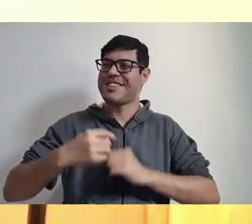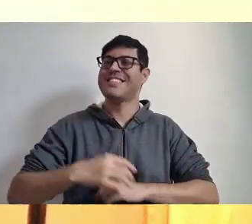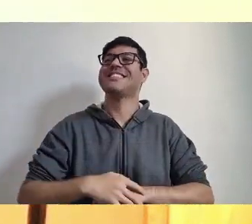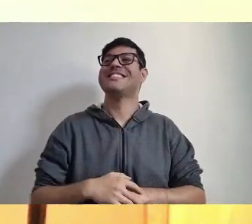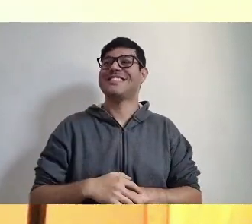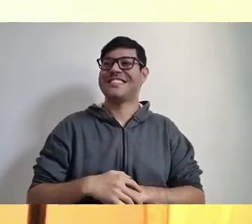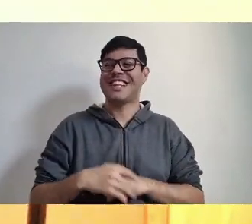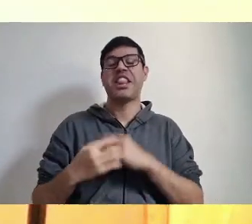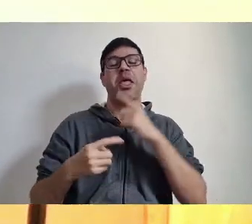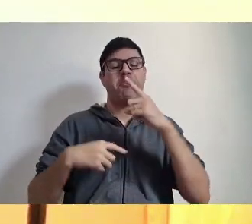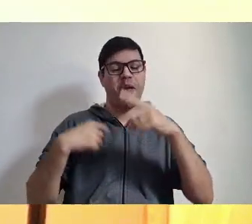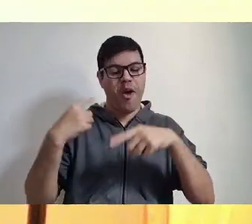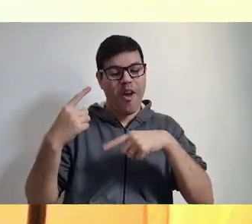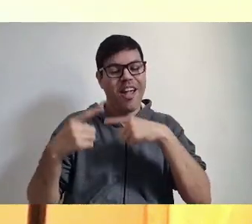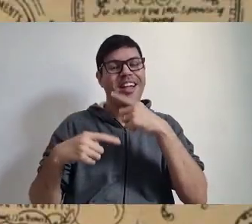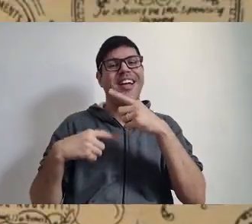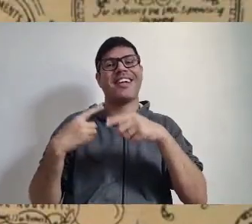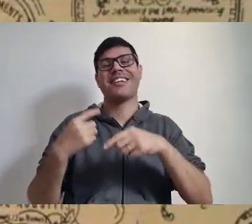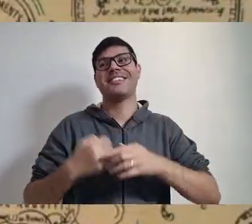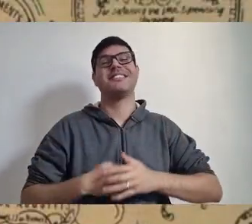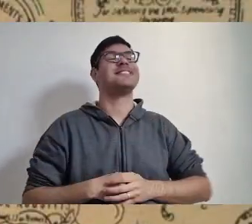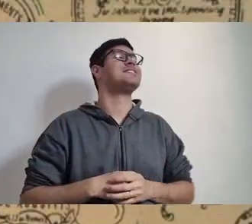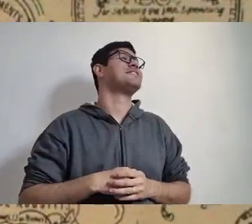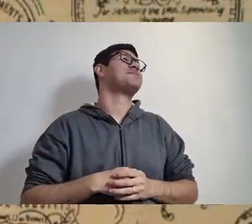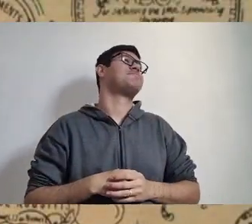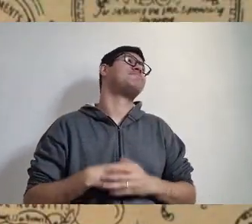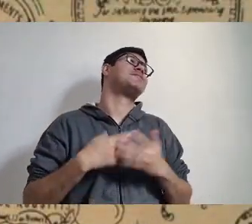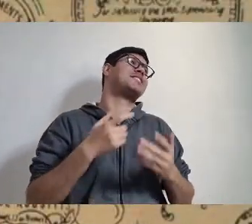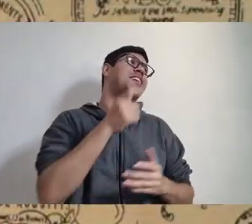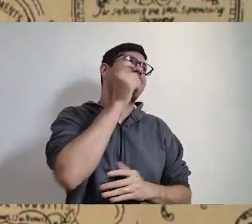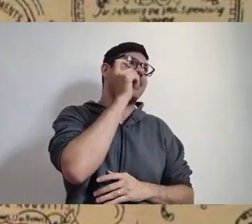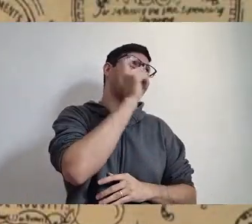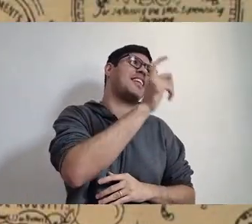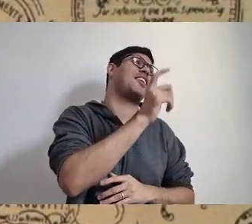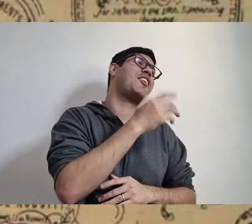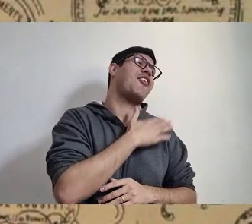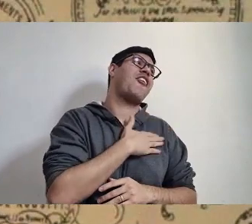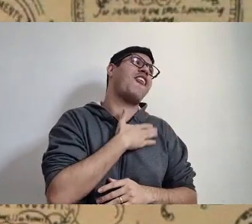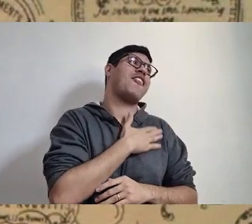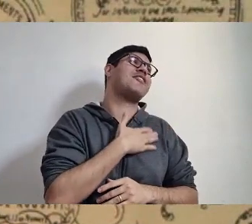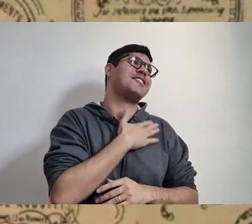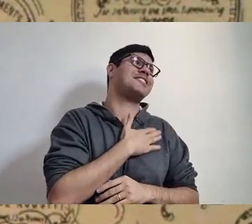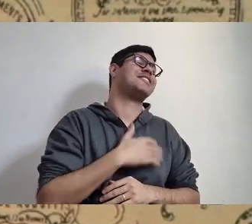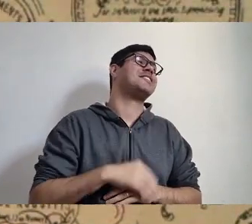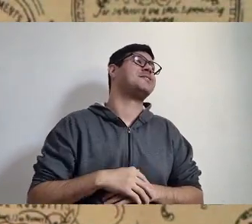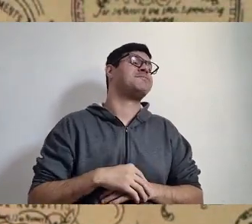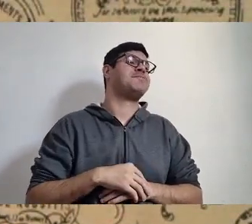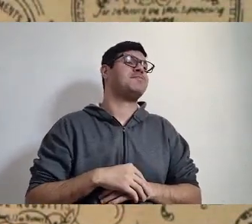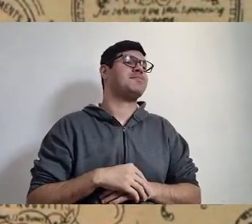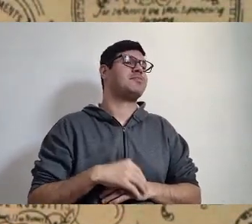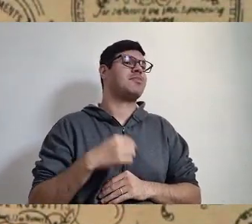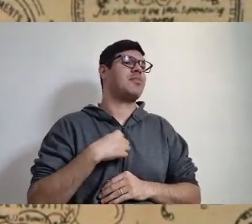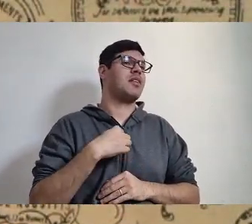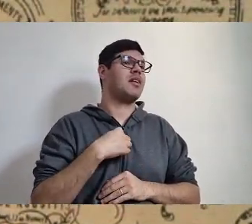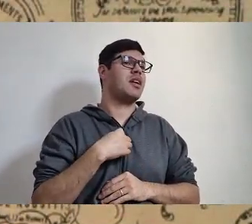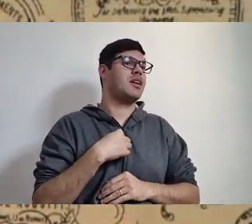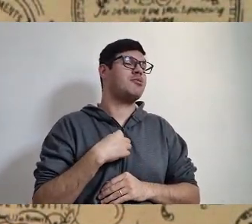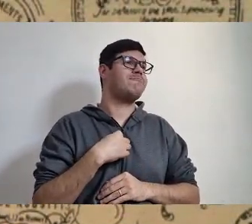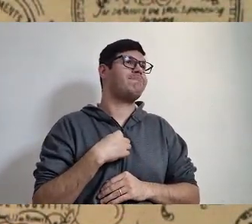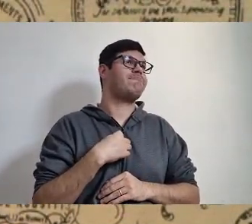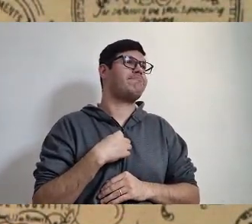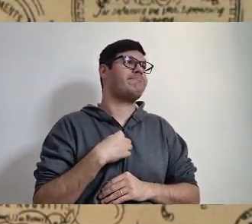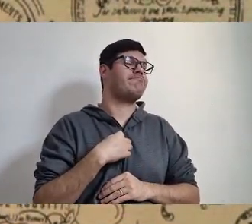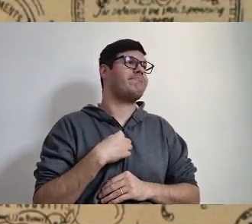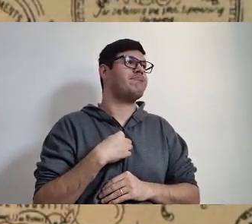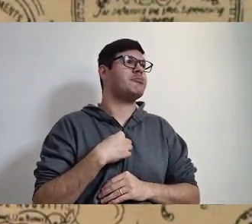né? Não, é que a gente surgiu um assunto tão interessante, eu gosto de falar. Você vê que o papo tá bom, né? Tá bom. Gil, eu não tenho